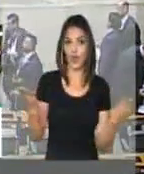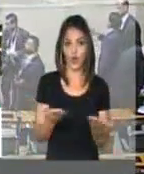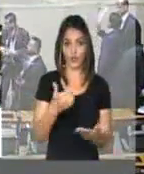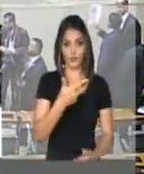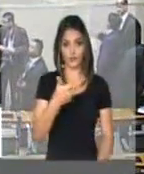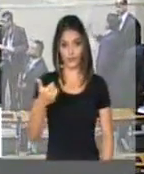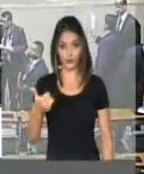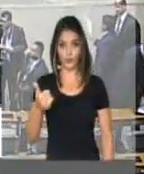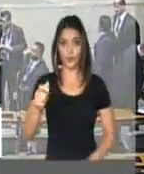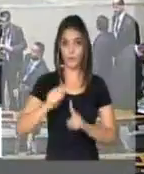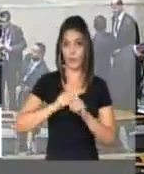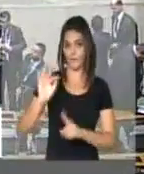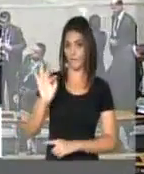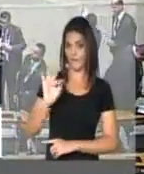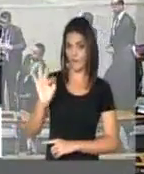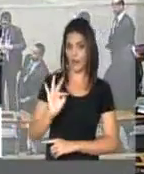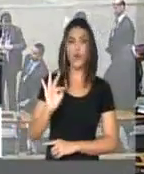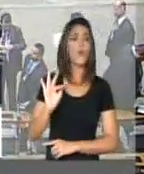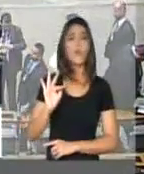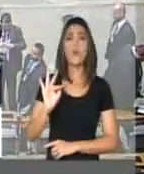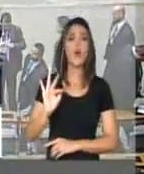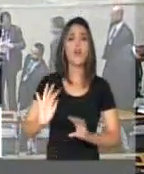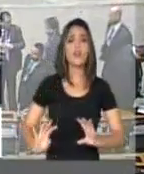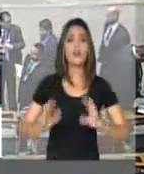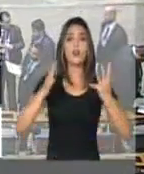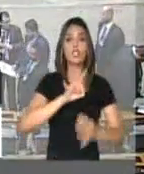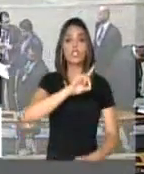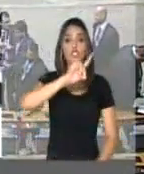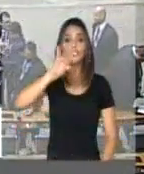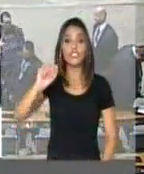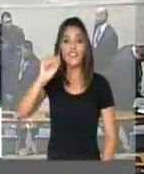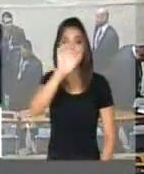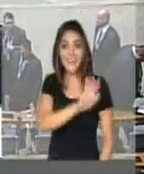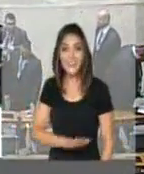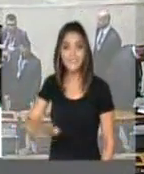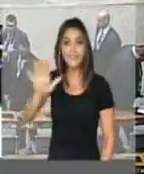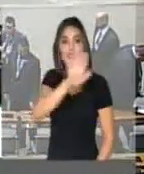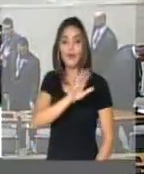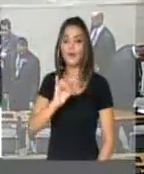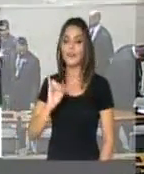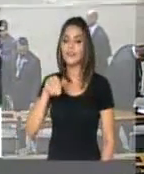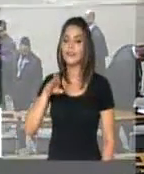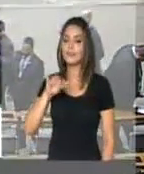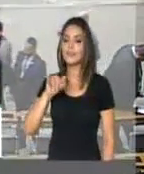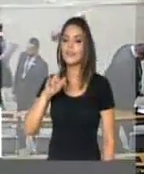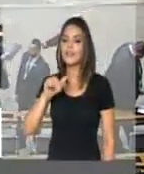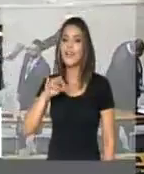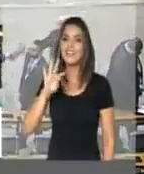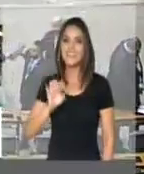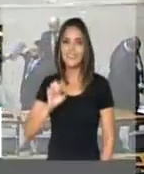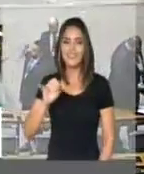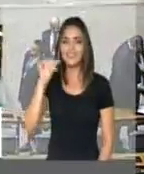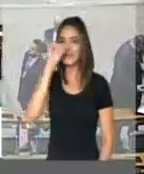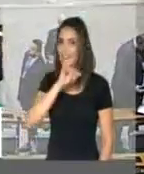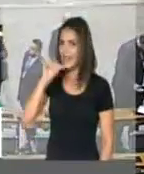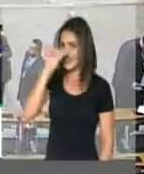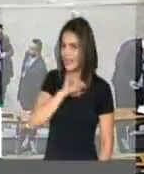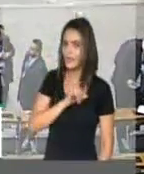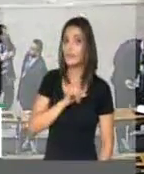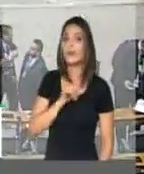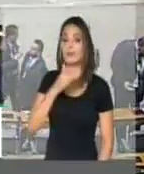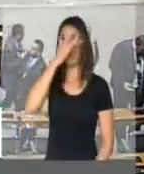de fevereiro, Dia Nacional do Imigrante Italiano. Eu sou bisneto de um